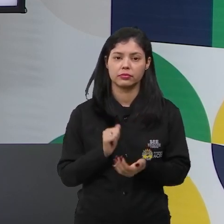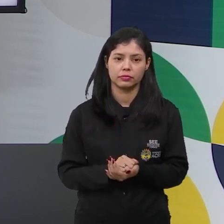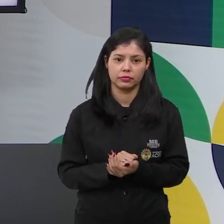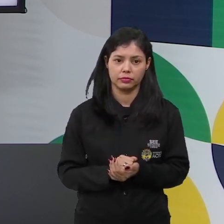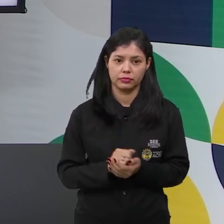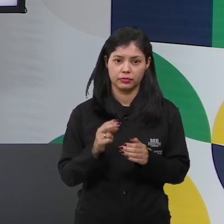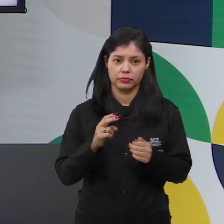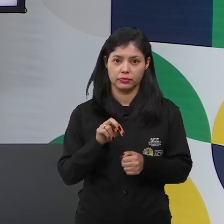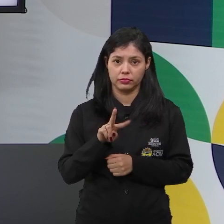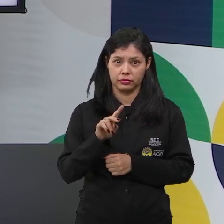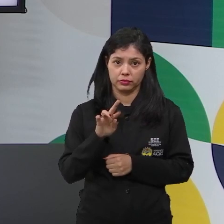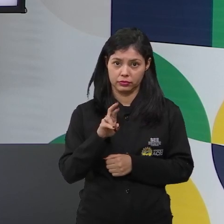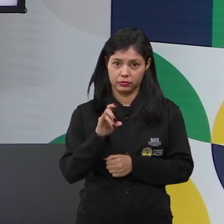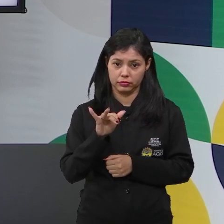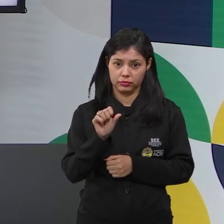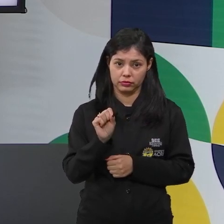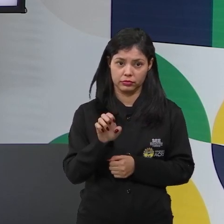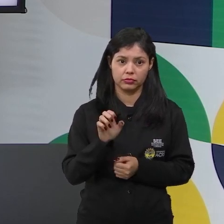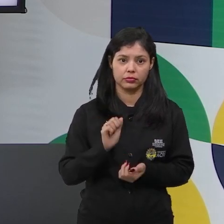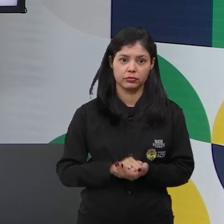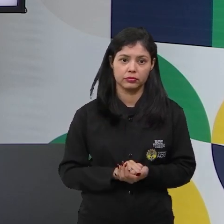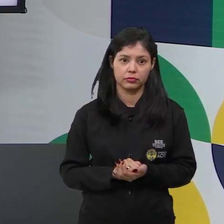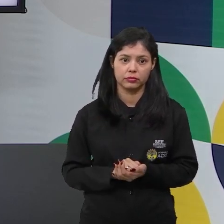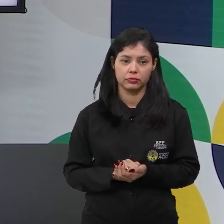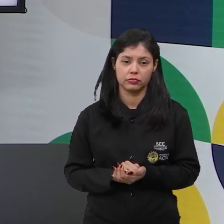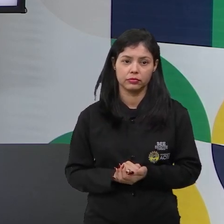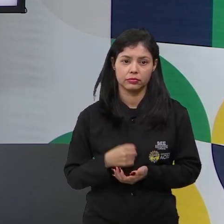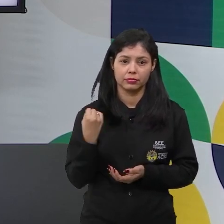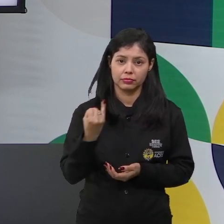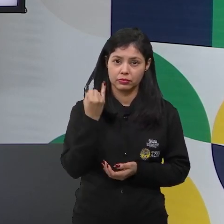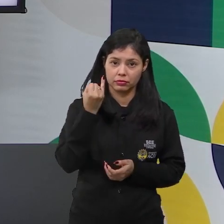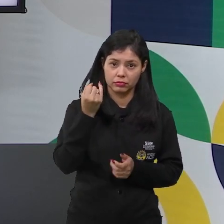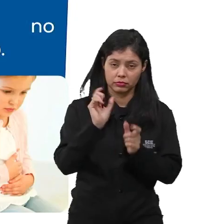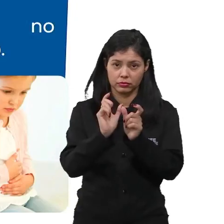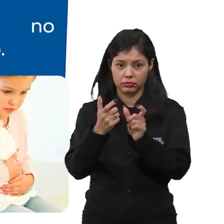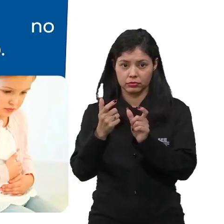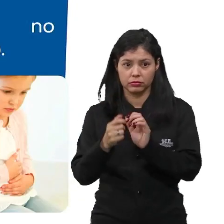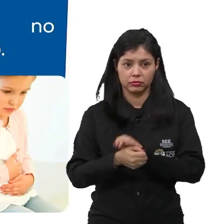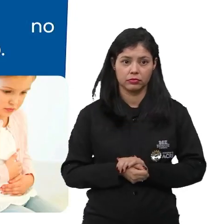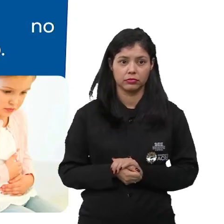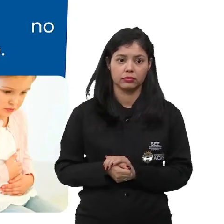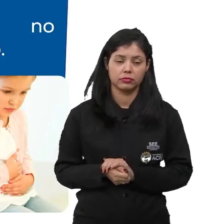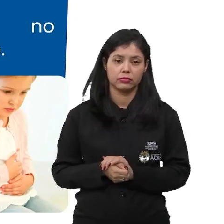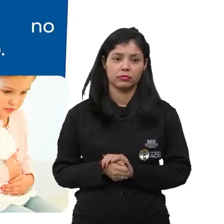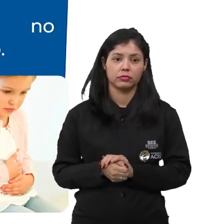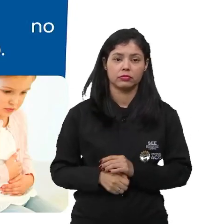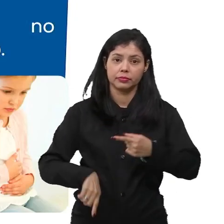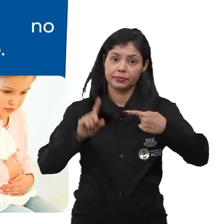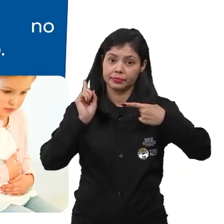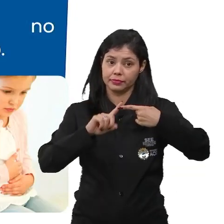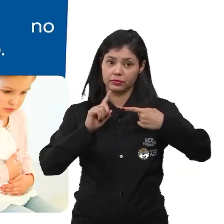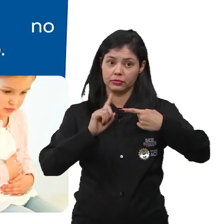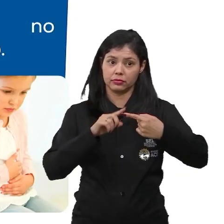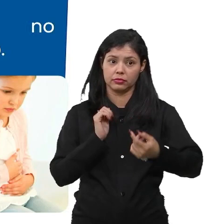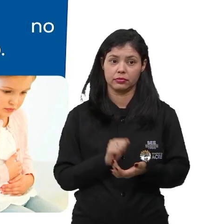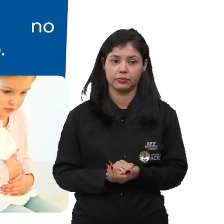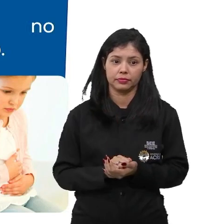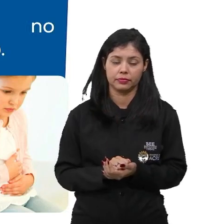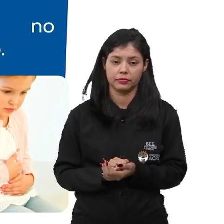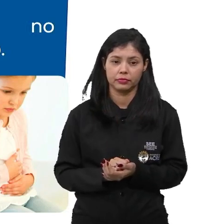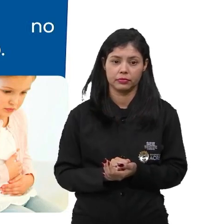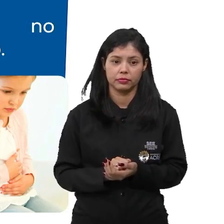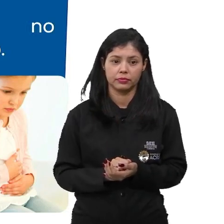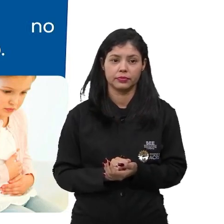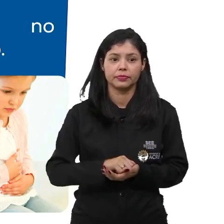dos vermes. E vamos falar agora dos principais sintomas. No caso da leptospirose, os